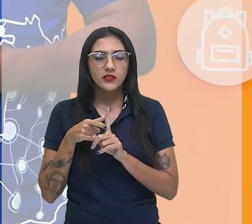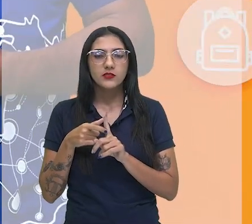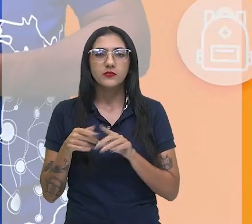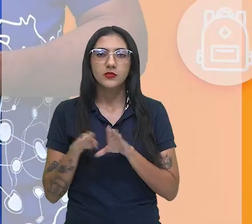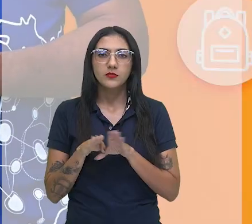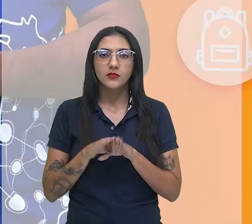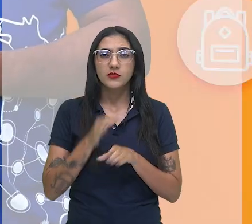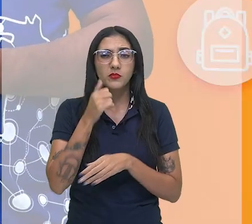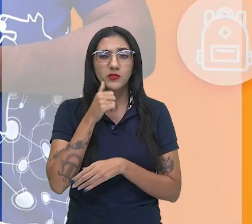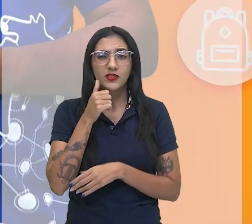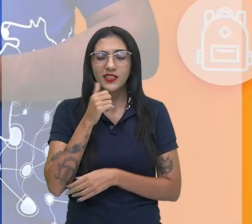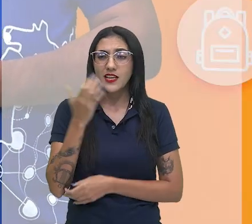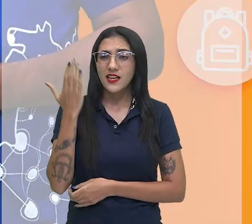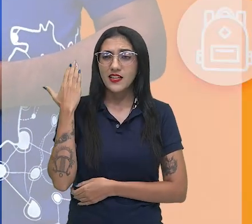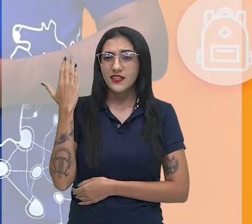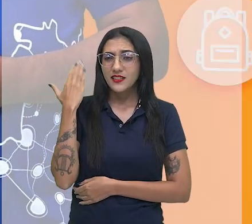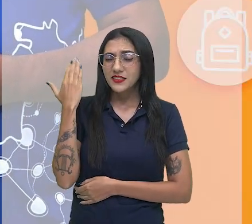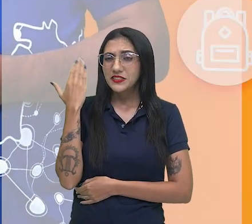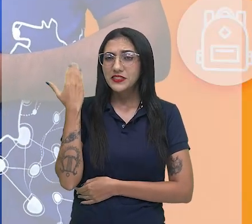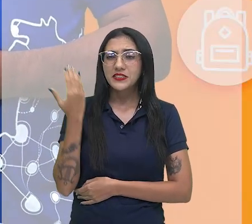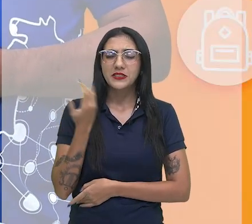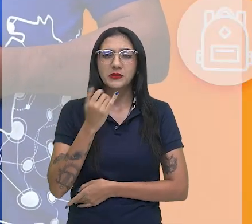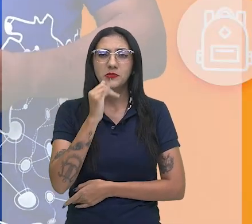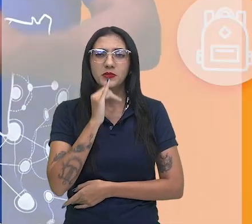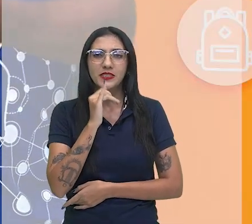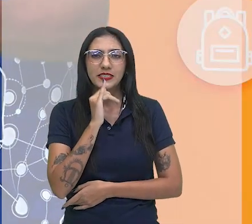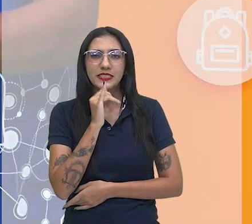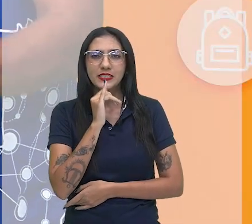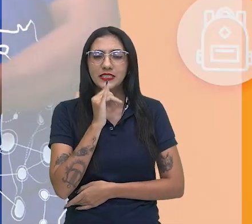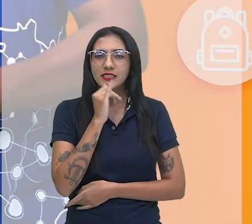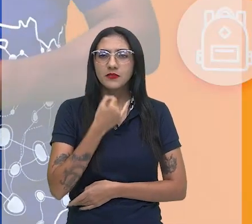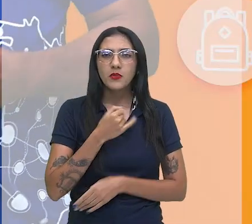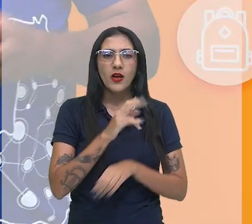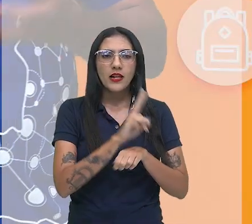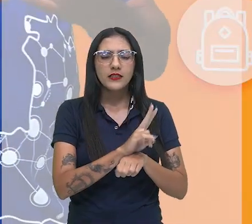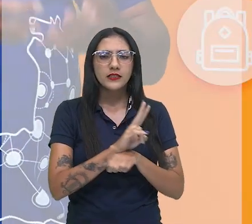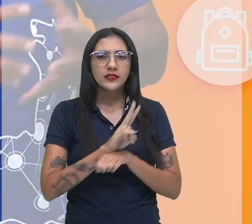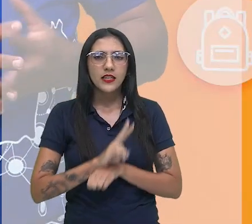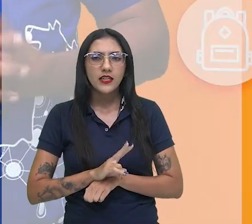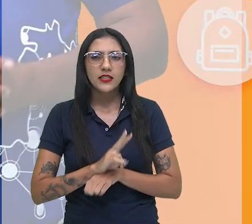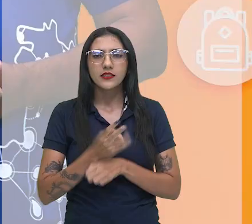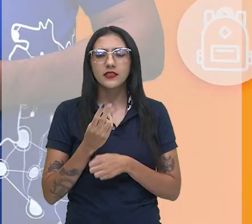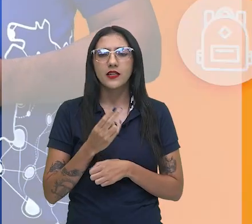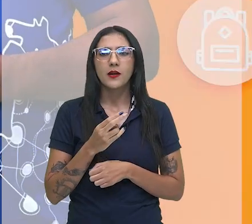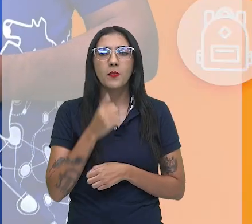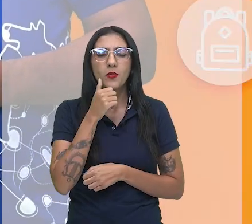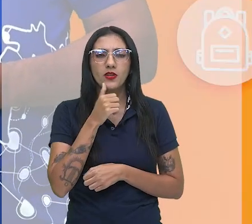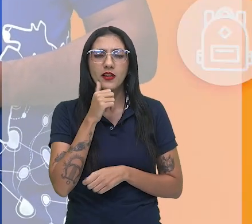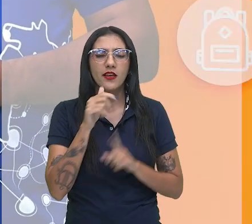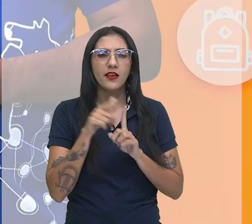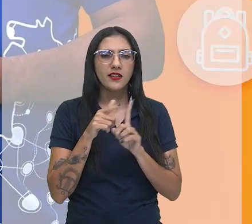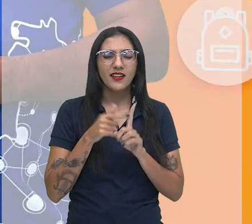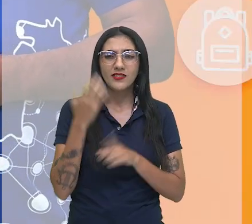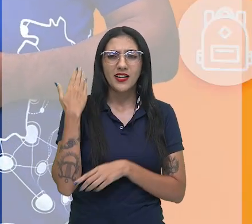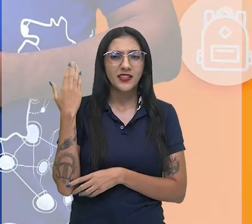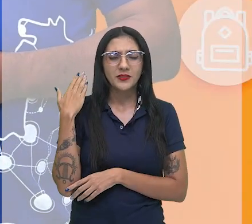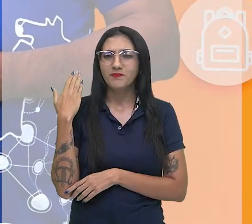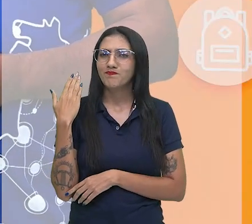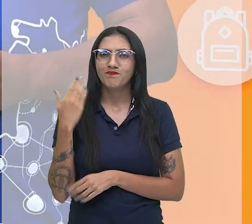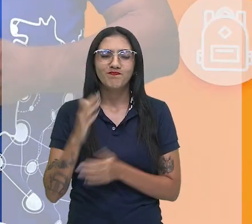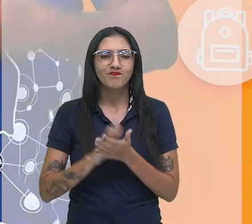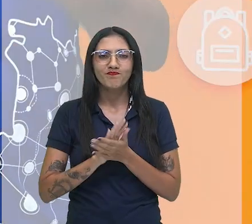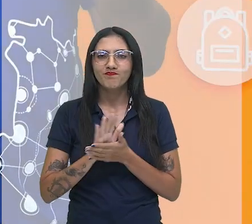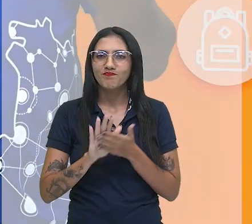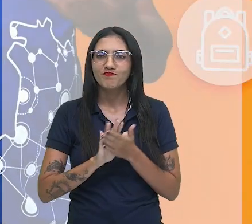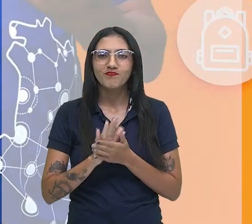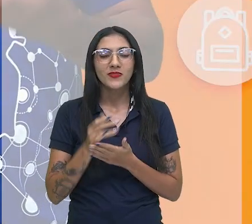As mulheres não tinham, vocês pensam que existia esse negócio de licença maternidade? Não existia isso, né? Então,